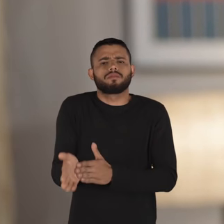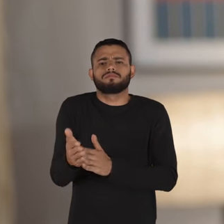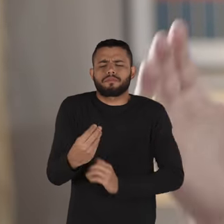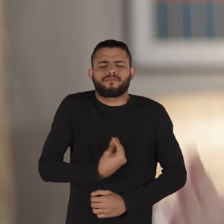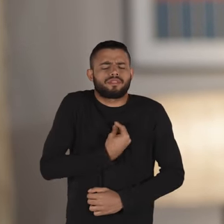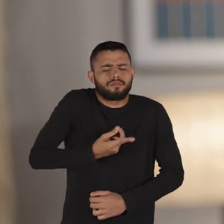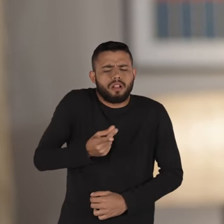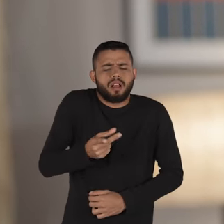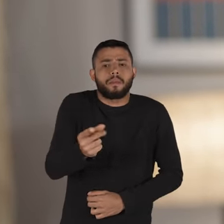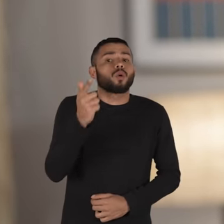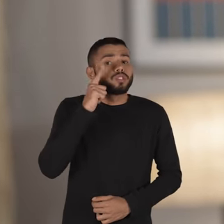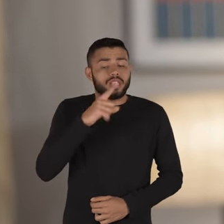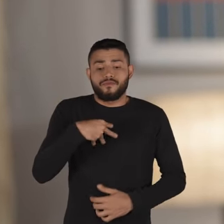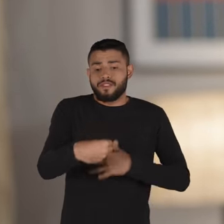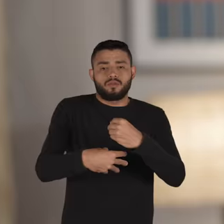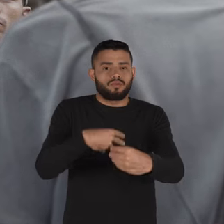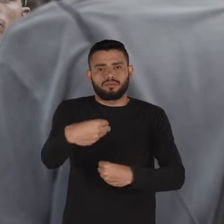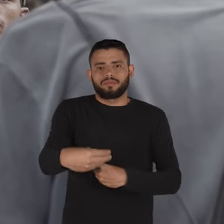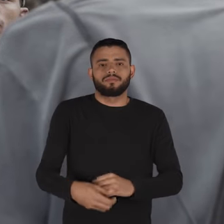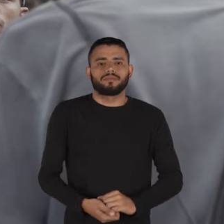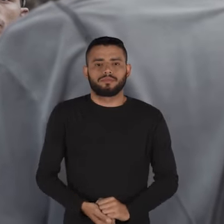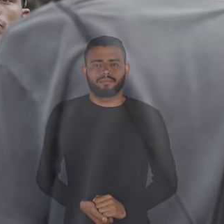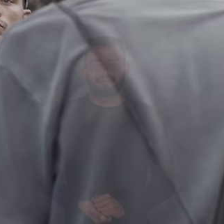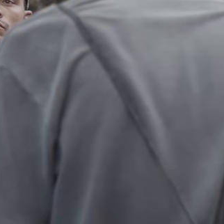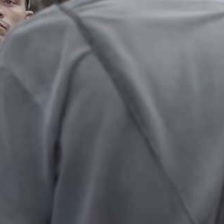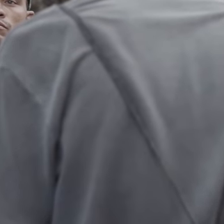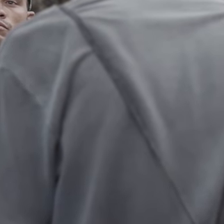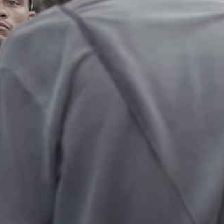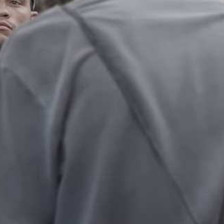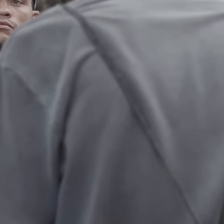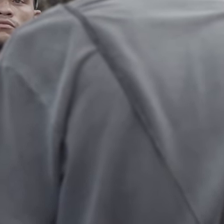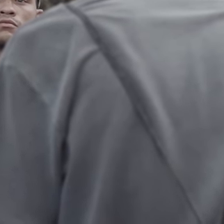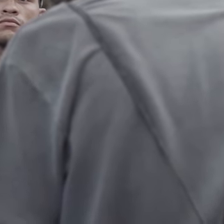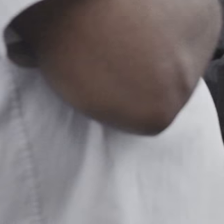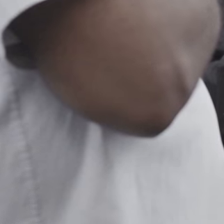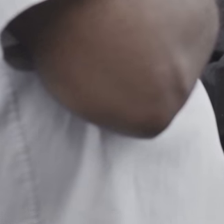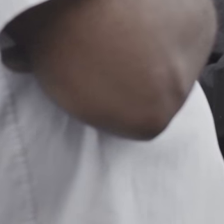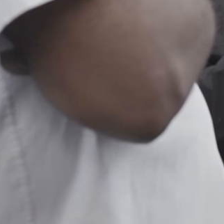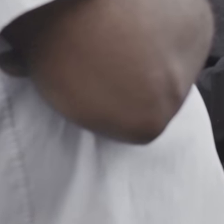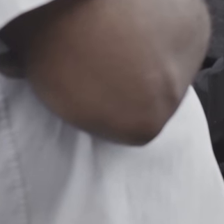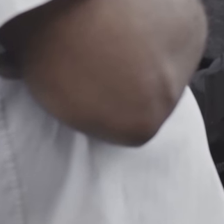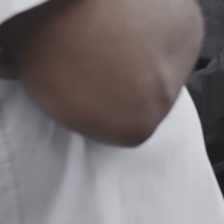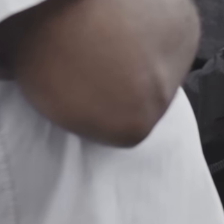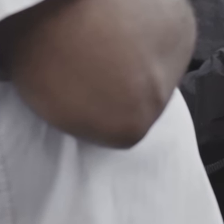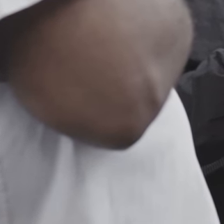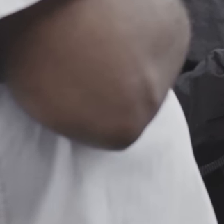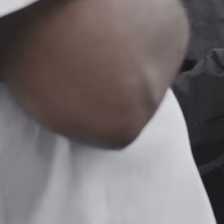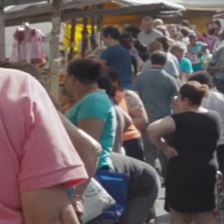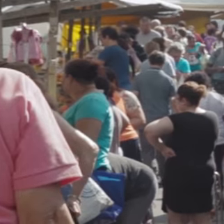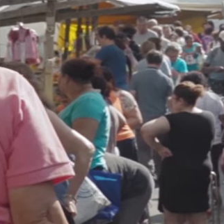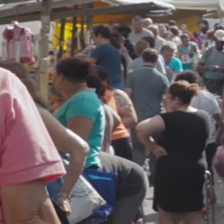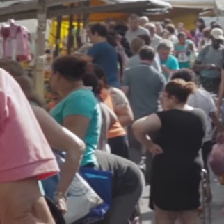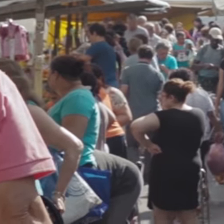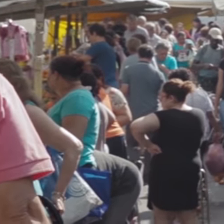até a morte para gerar filhos. Um homem segura uma bíblia enquanto prega na praça Outro ora com as mãos